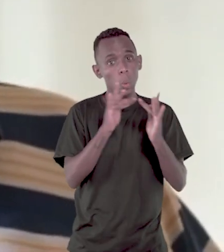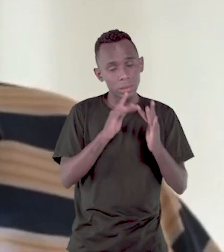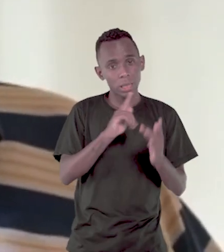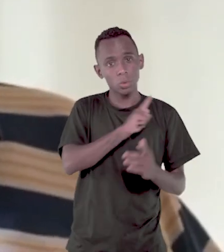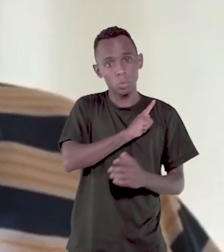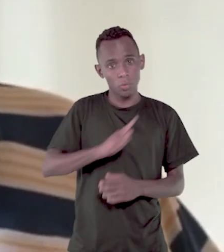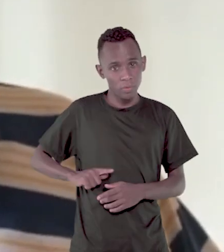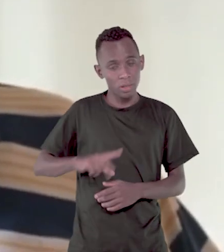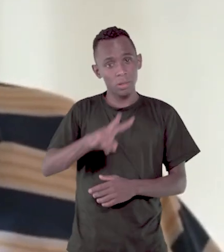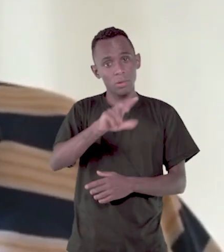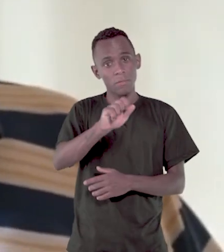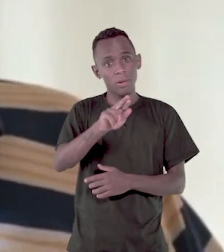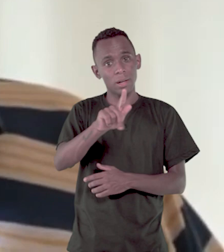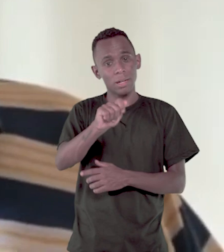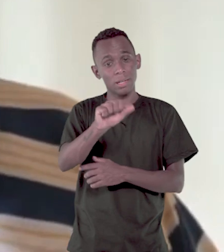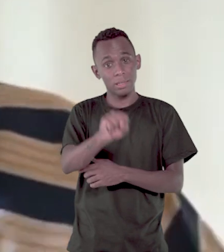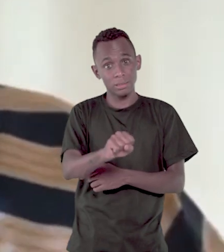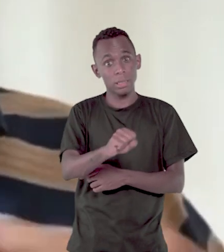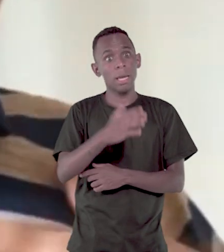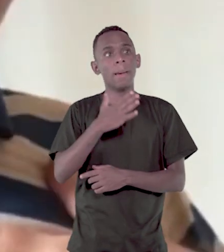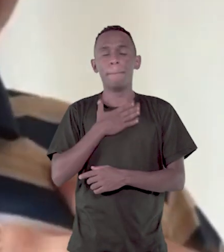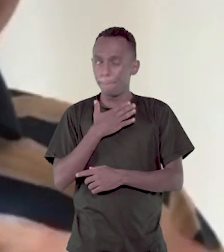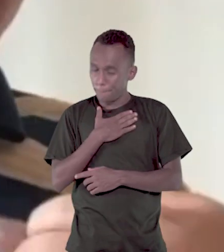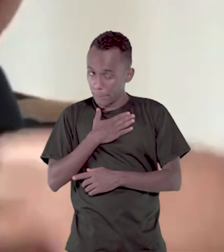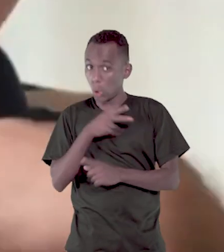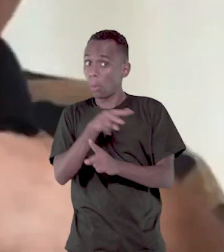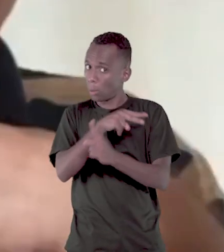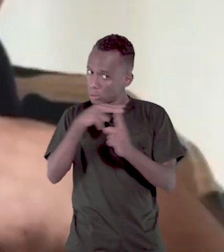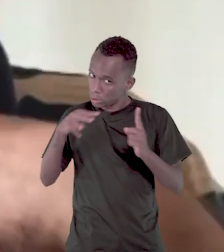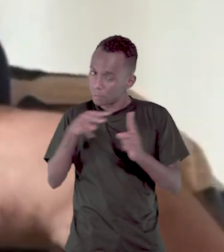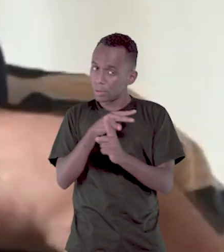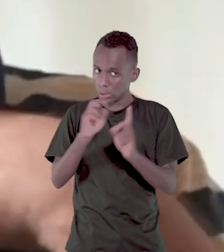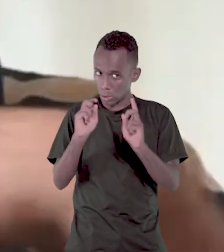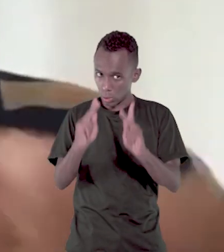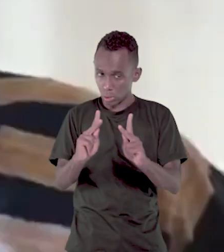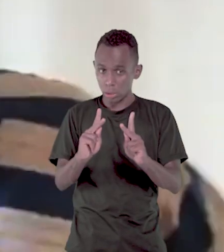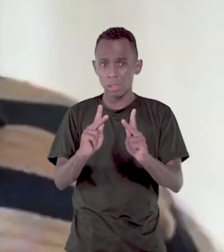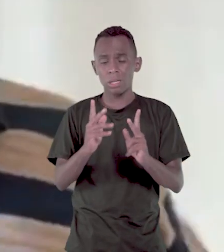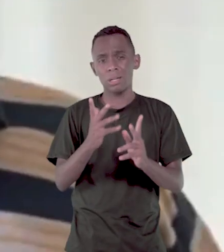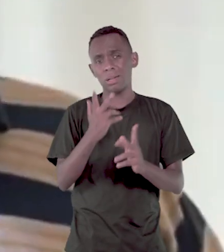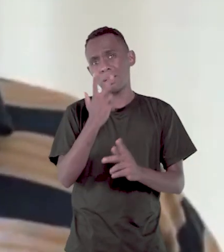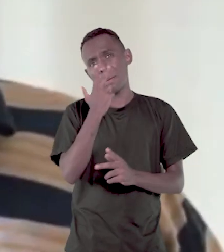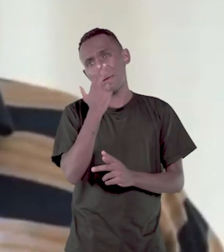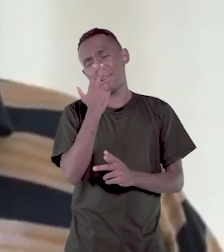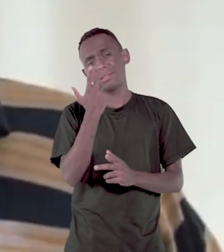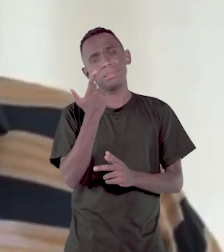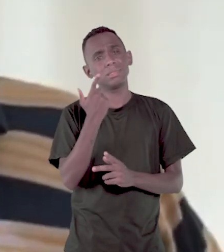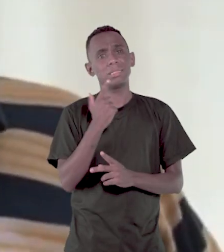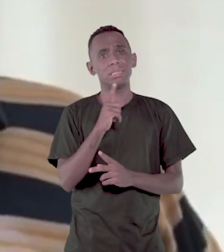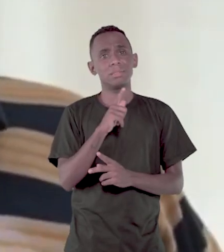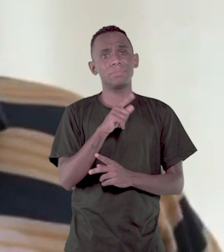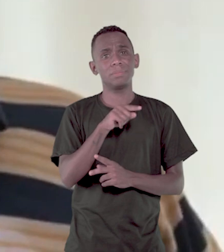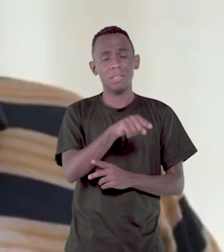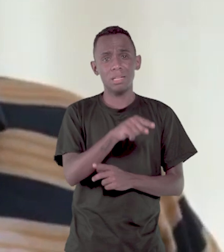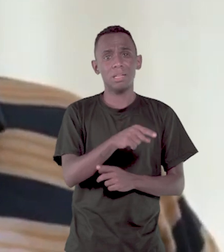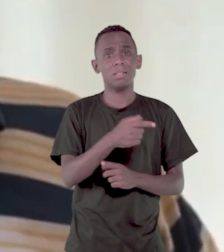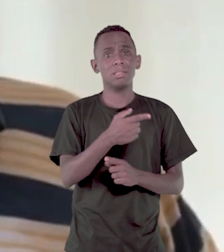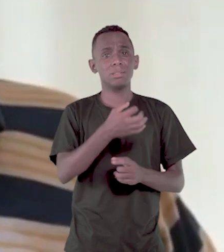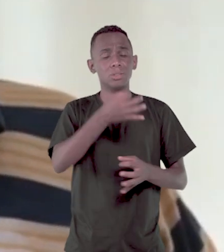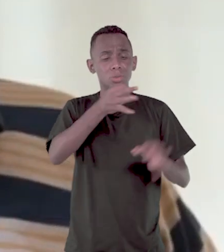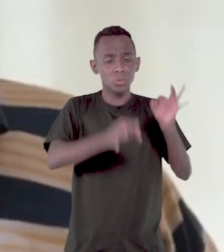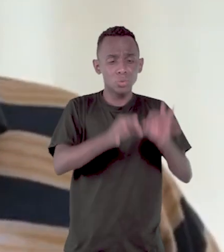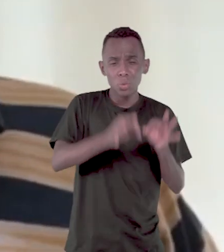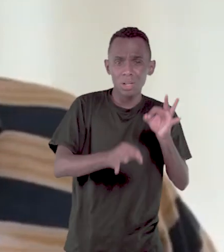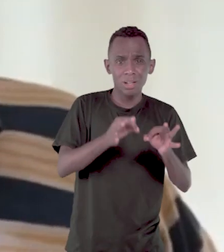ele teve com o governo Vargas, e isso eu estou falando do meu ponto de vista, tá? Eu acho que ele acabou